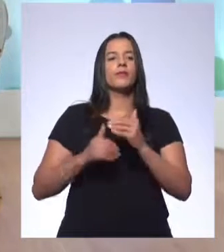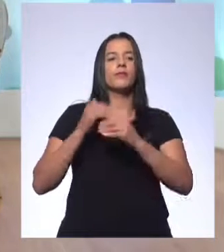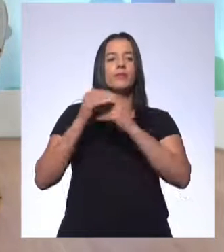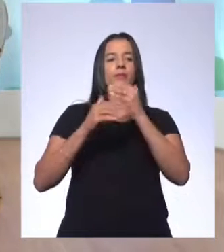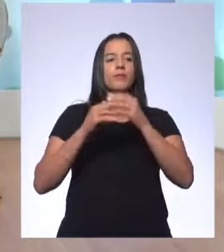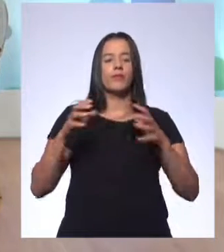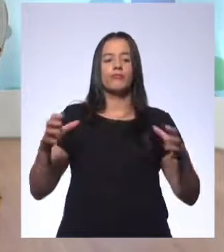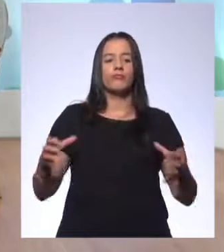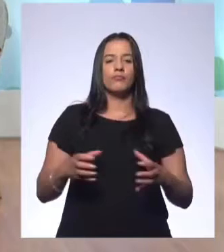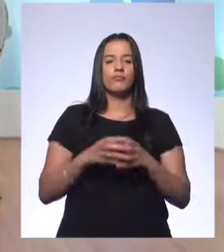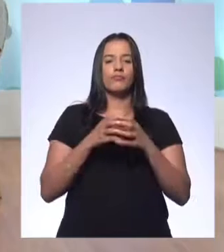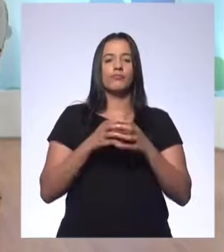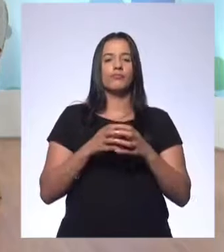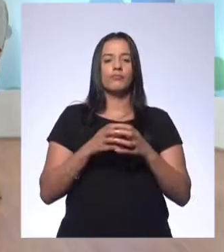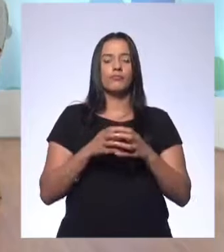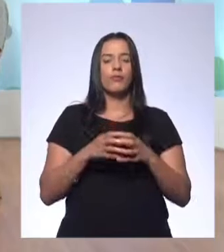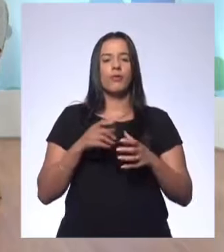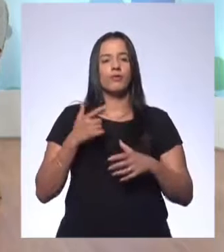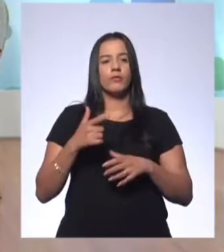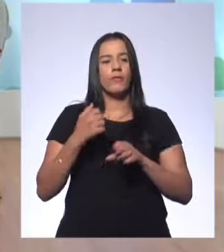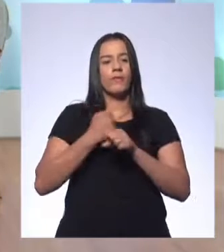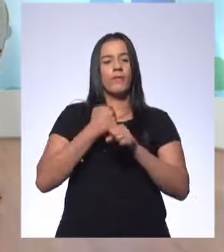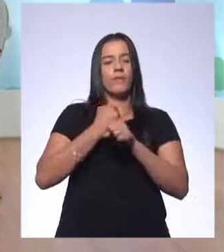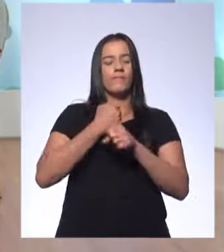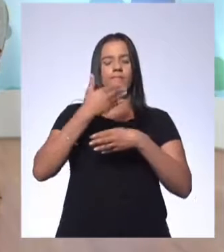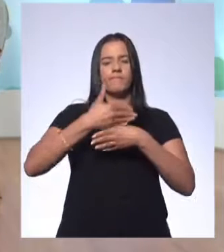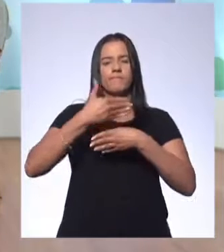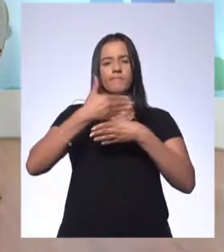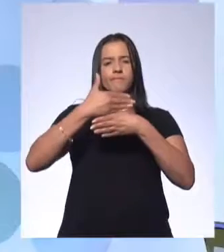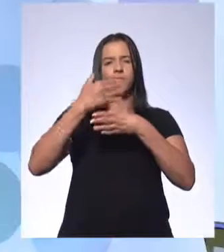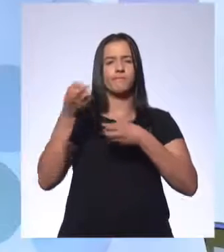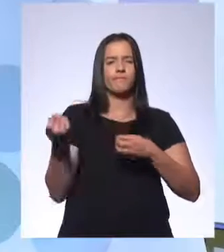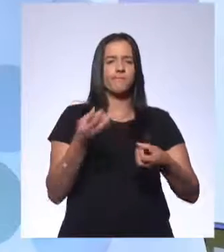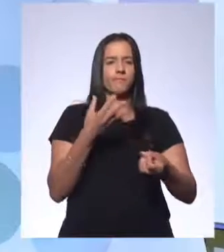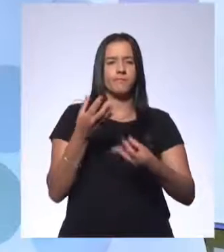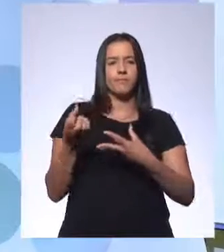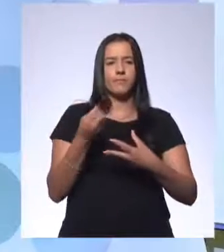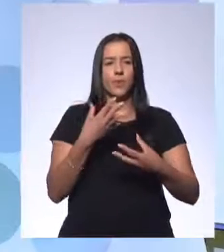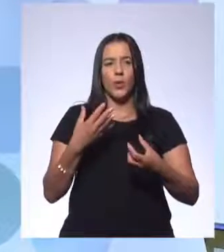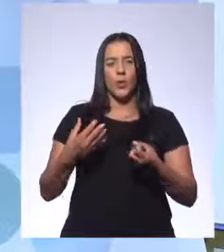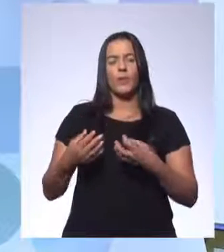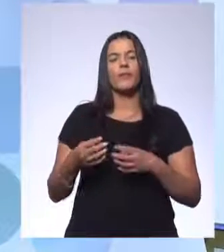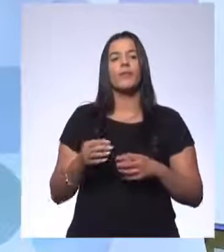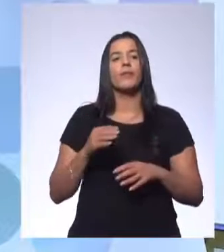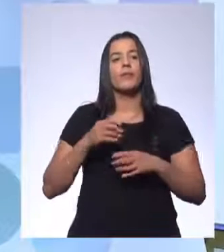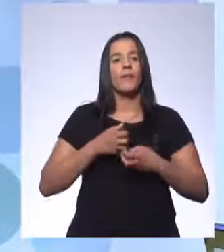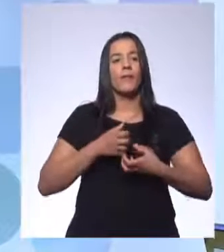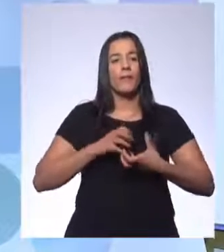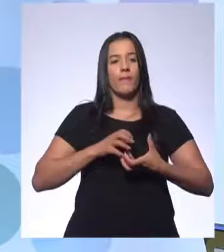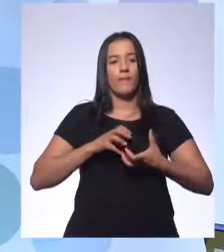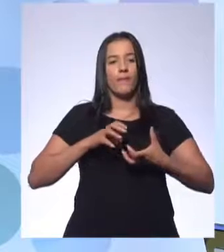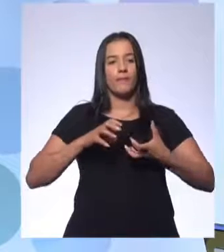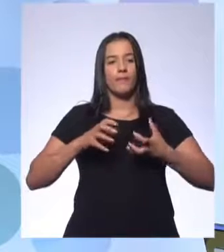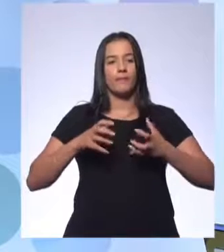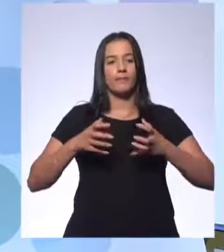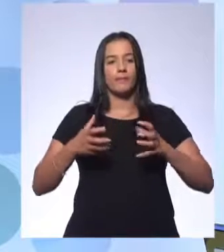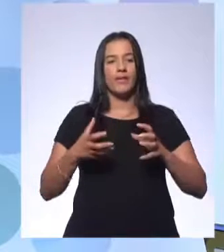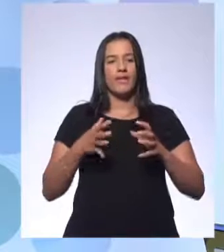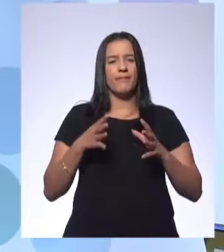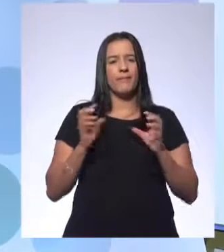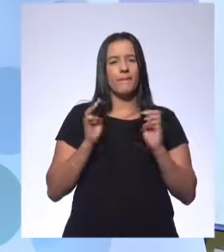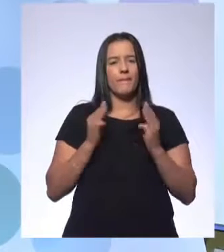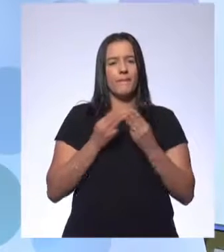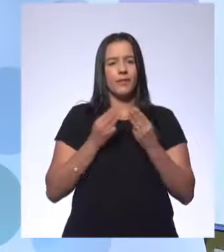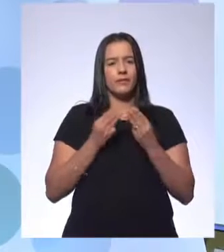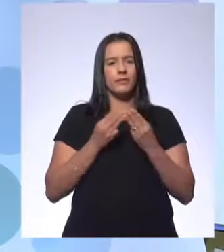fusão, construindo novos elementos. Esses elementos vão ficando cada vez mais robustos e com mais